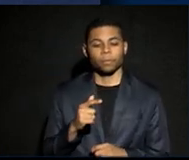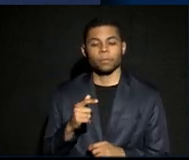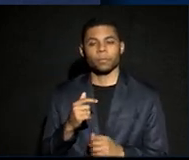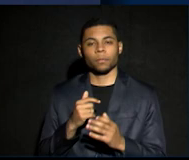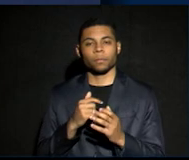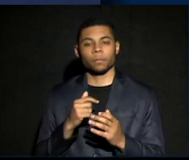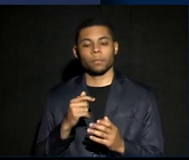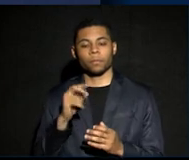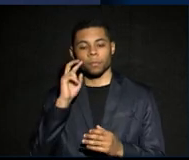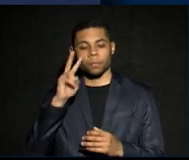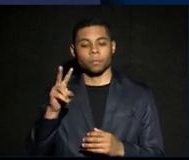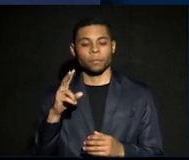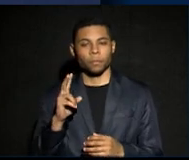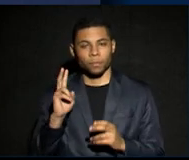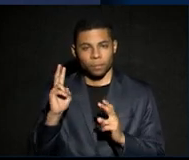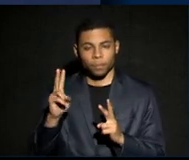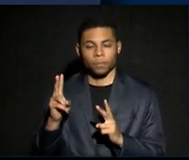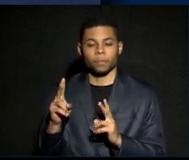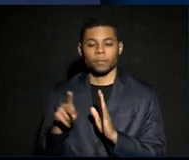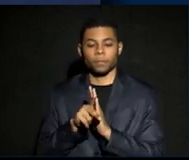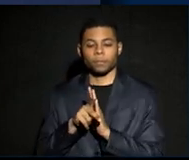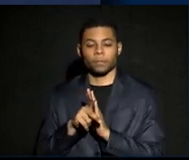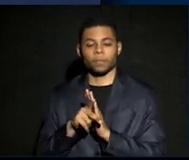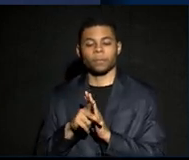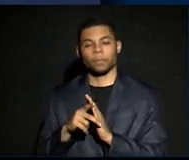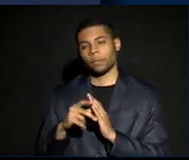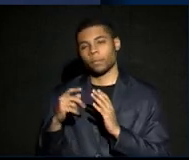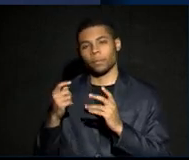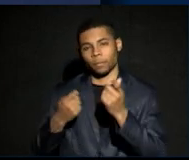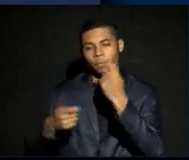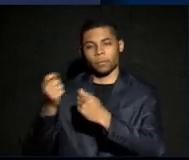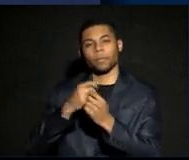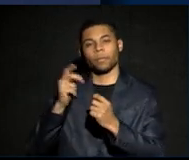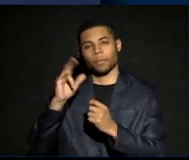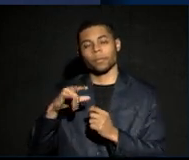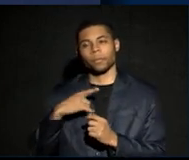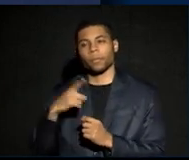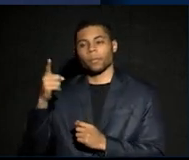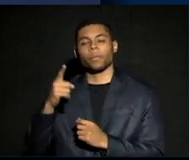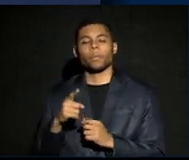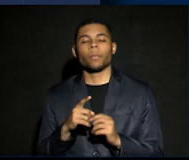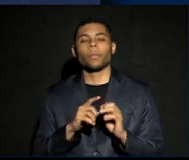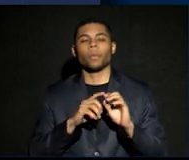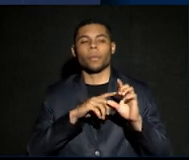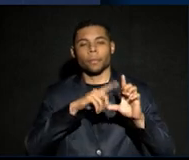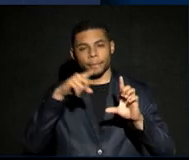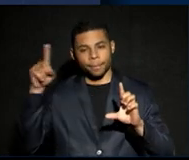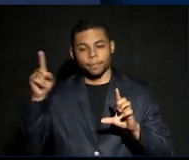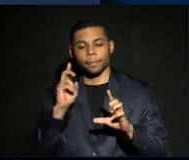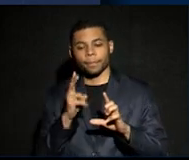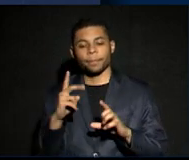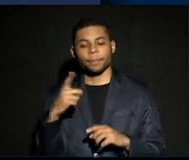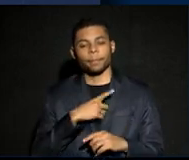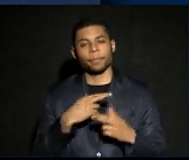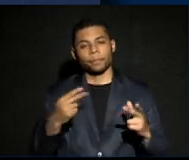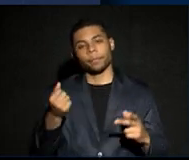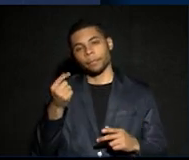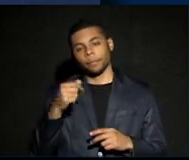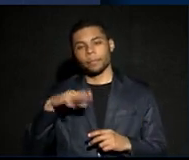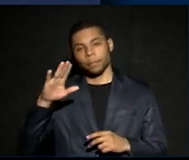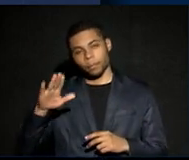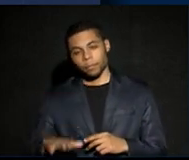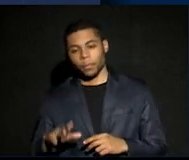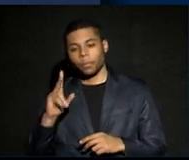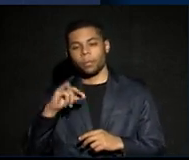implicitamente se vê no mercado é acionado vai gerar uma correção da bolso e vai reto alimentar suas condições financeiras